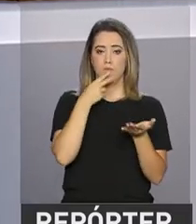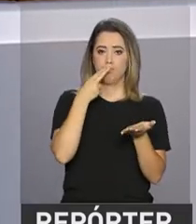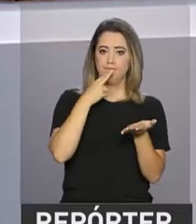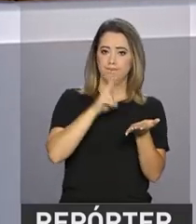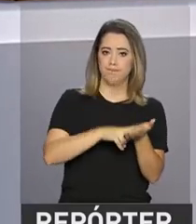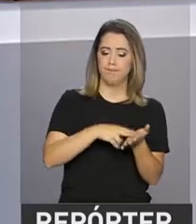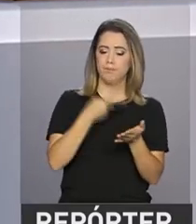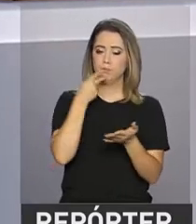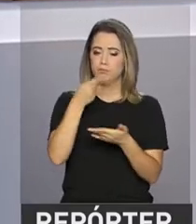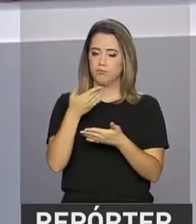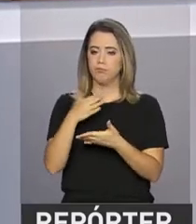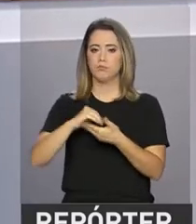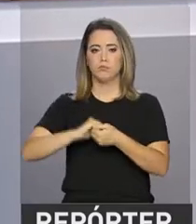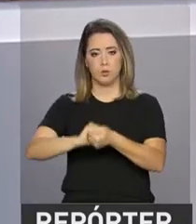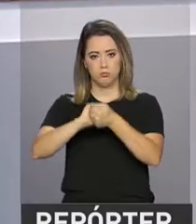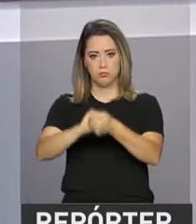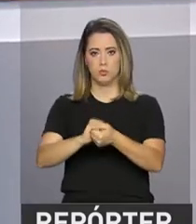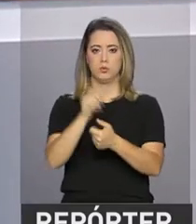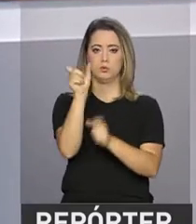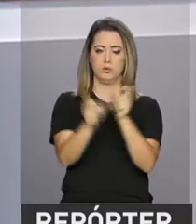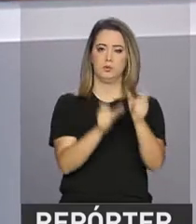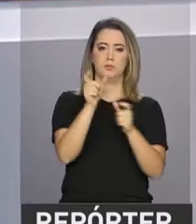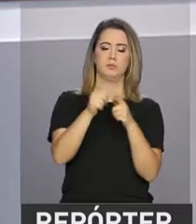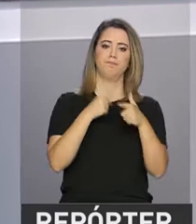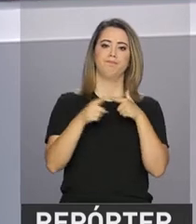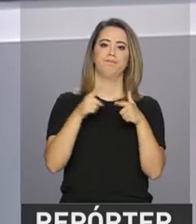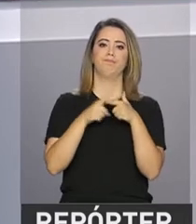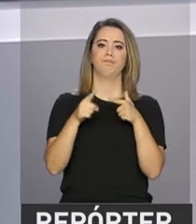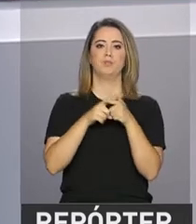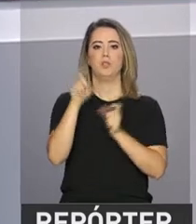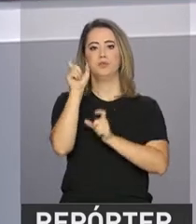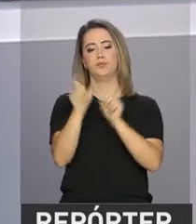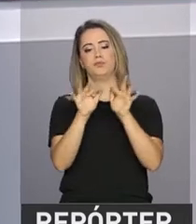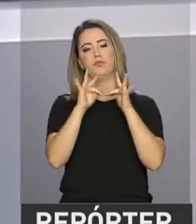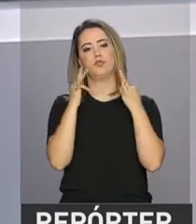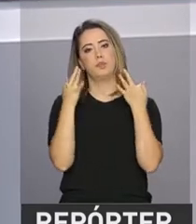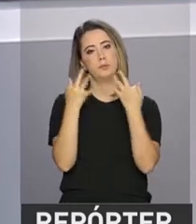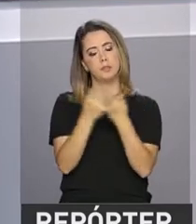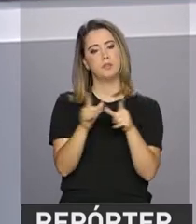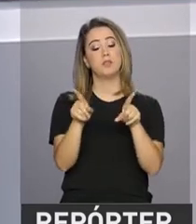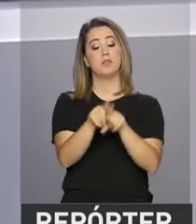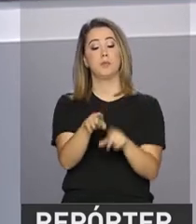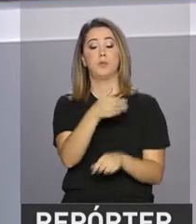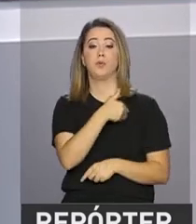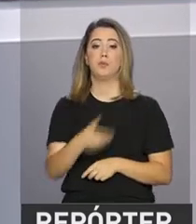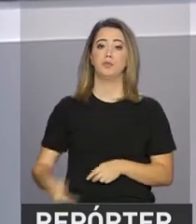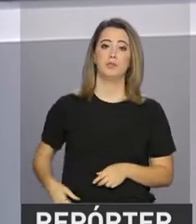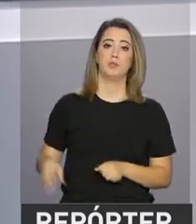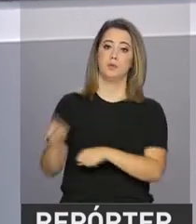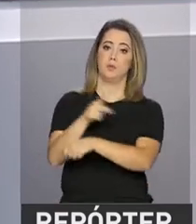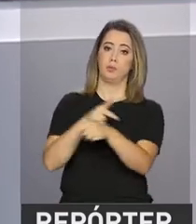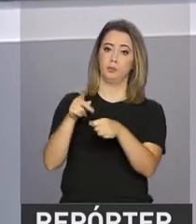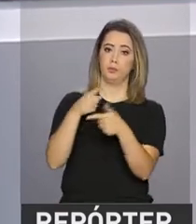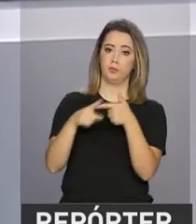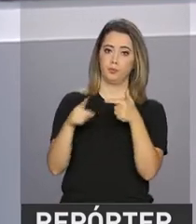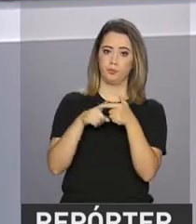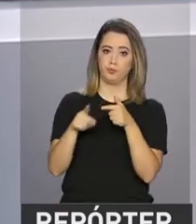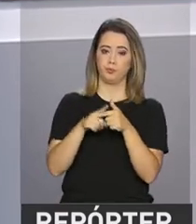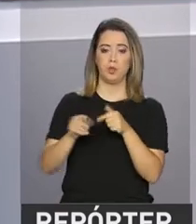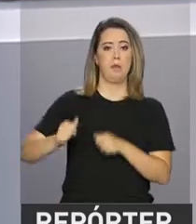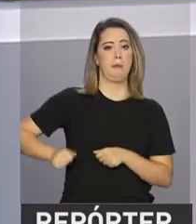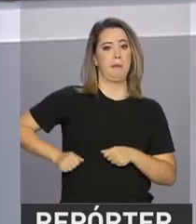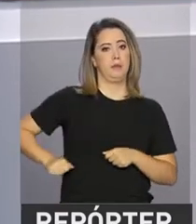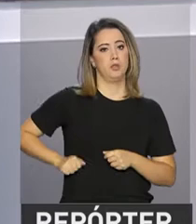expressa solidariedade às pessoas atingidas familiares e aos governos dos países afetados embaixadas e